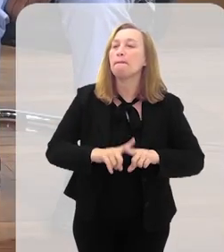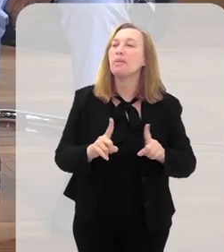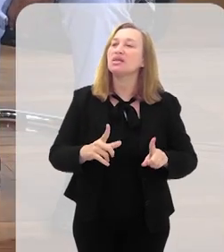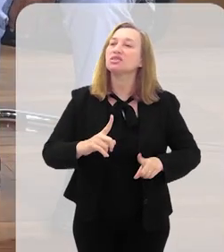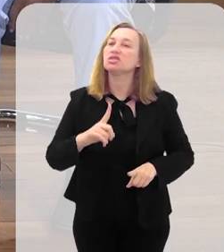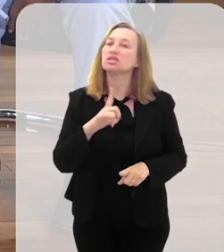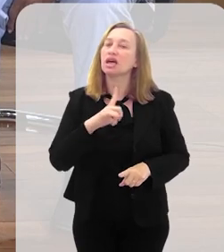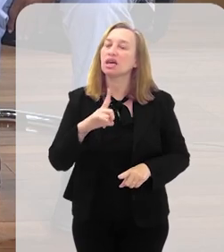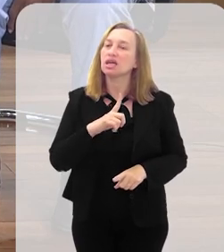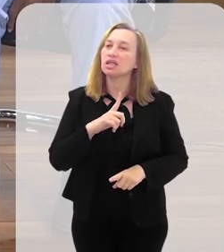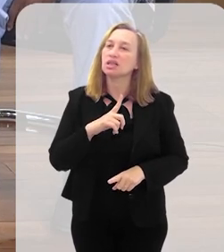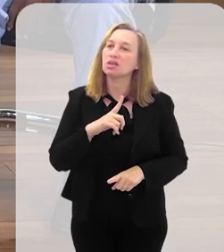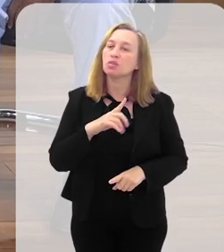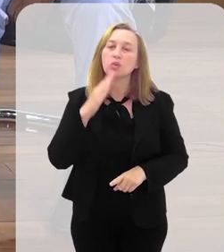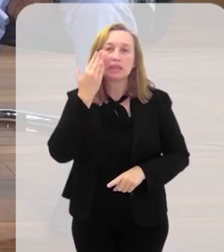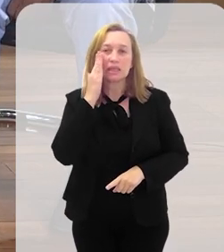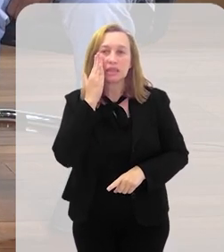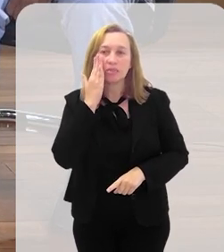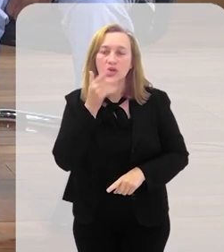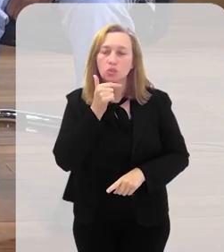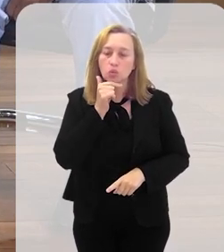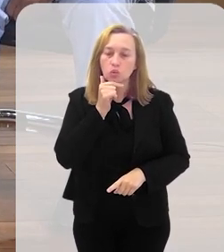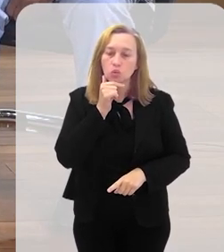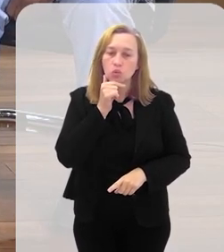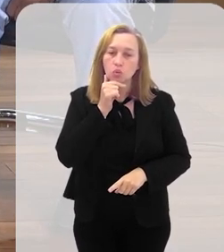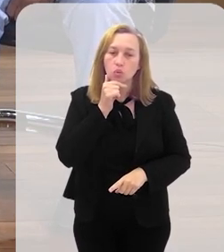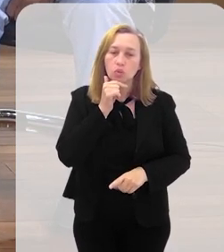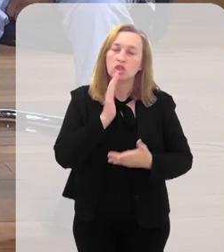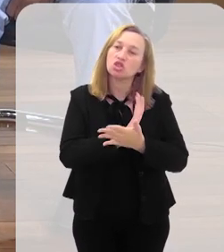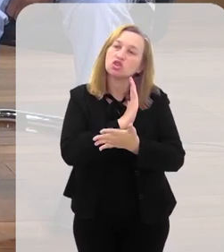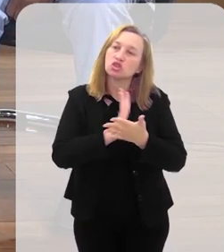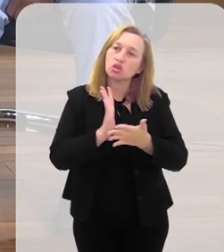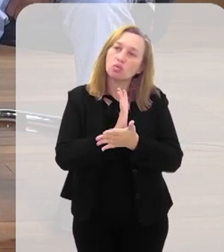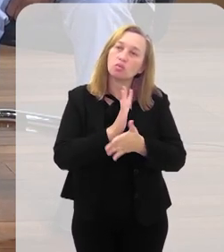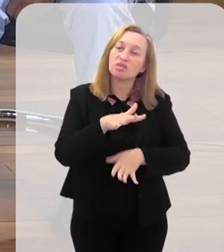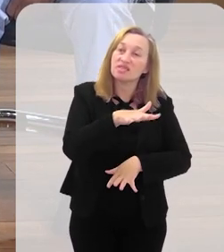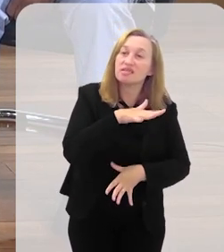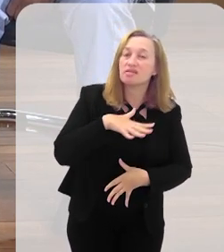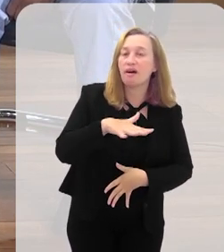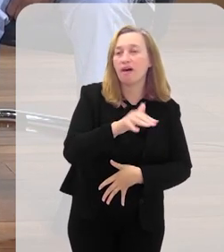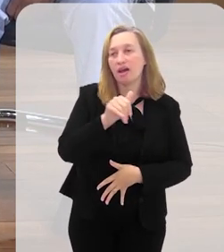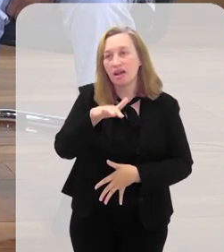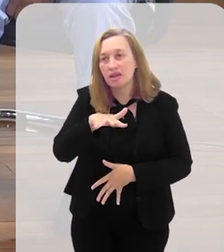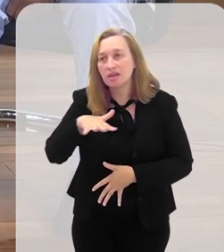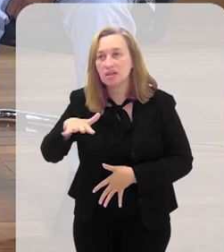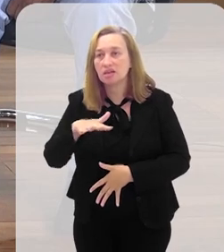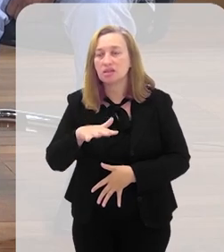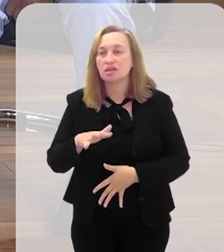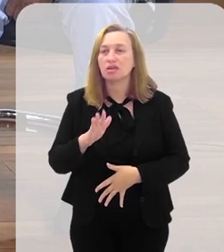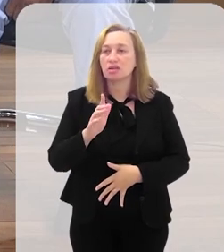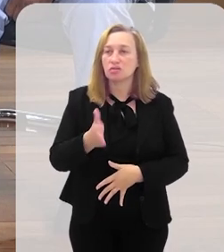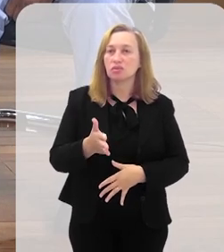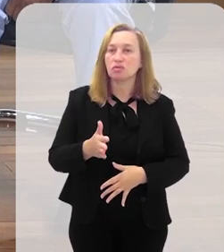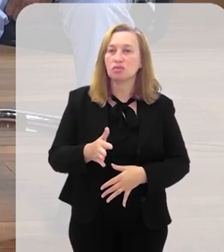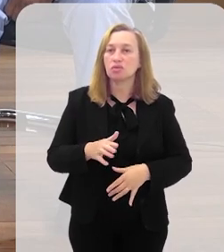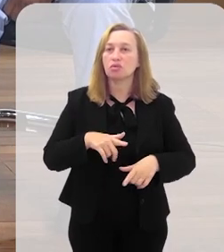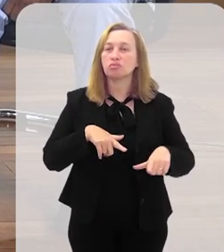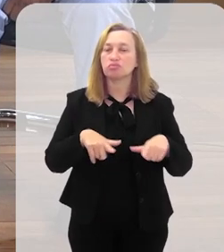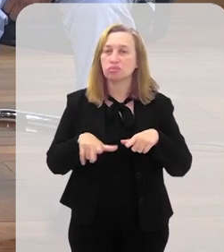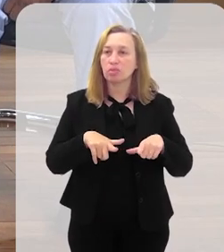Mas existe uma compreensão de alguns setores de que isso, além de tudo, virou mercado.